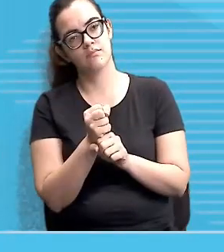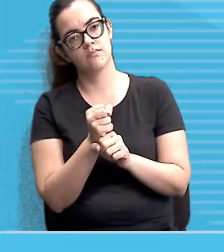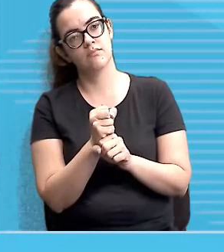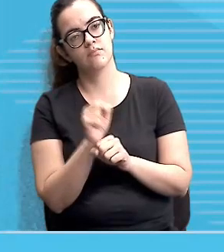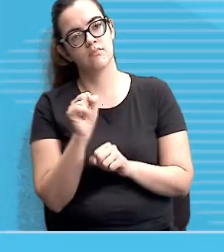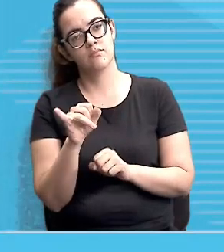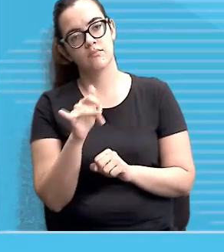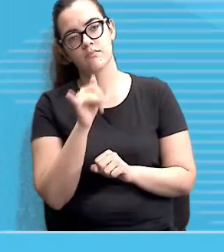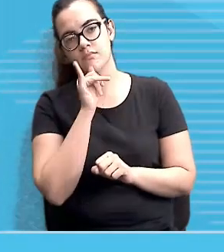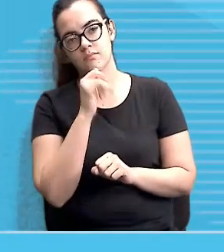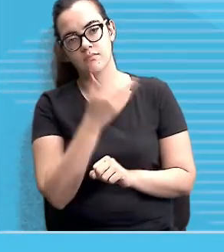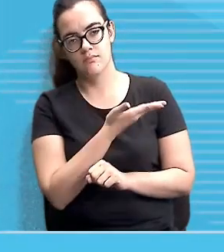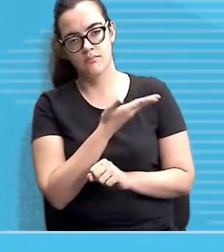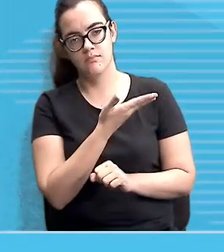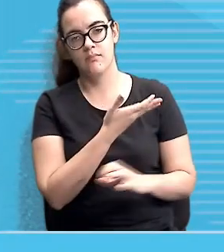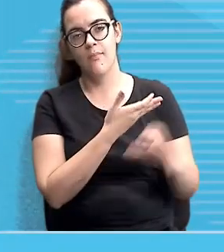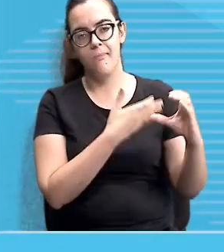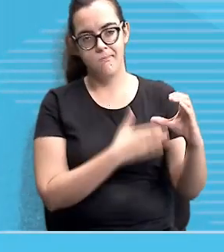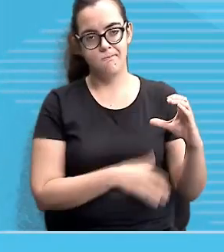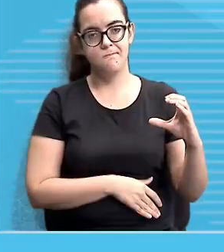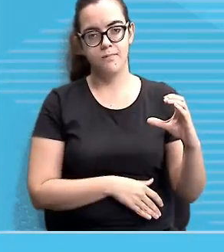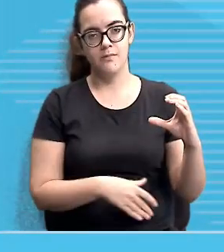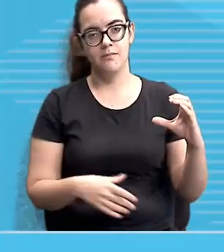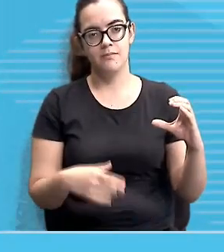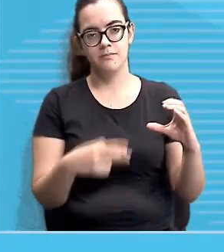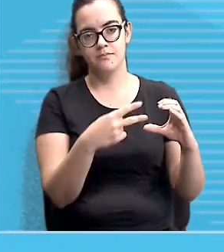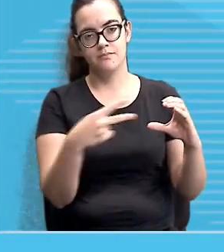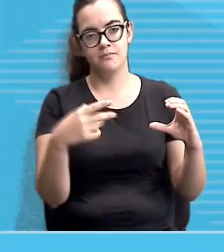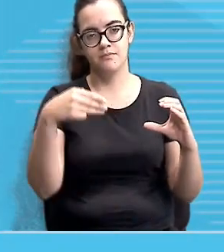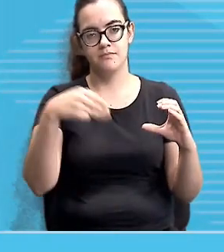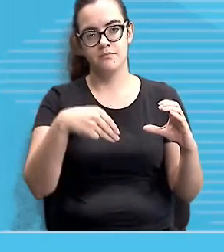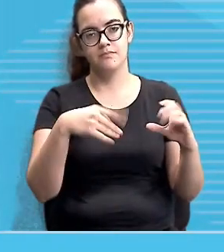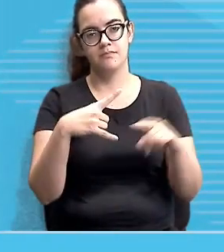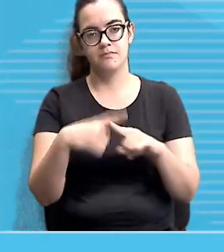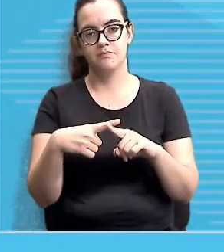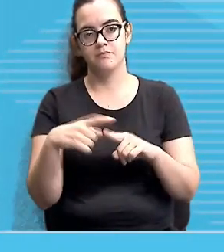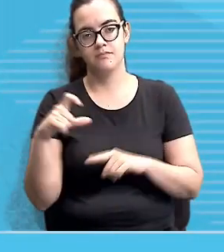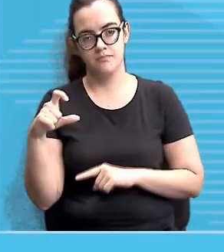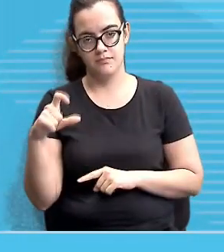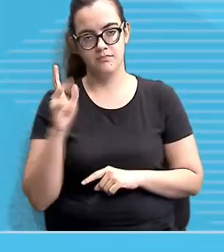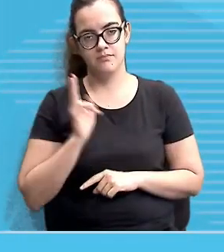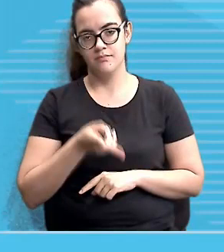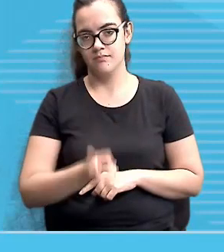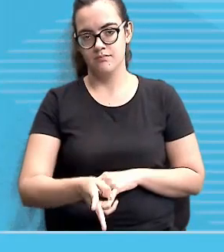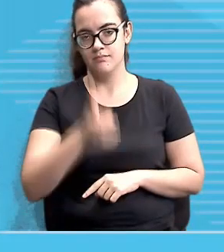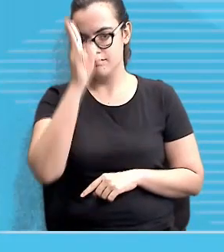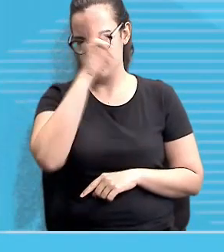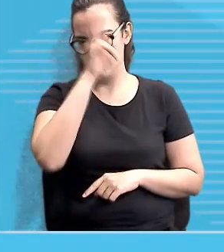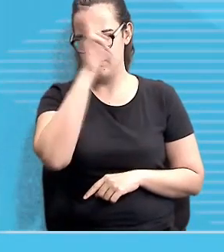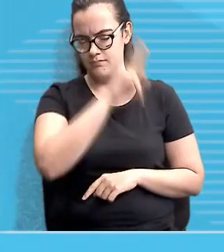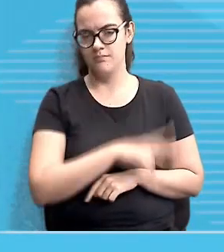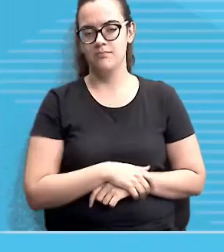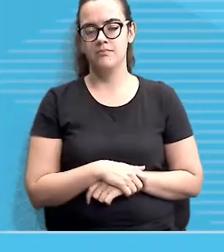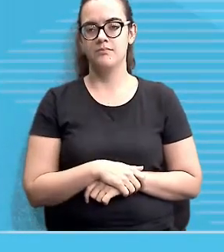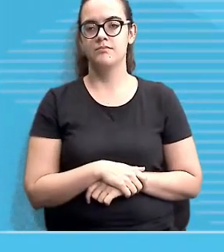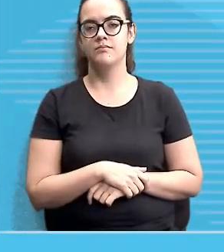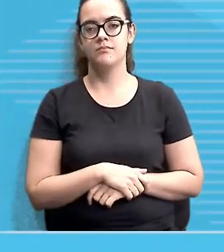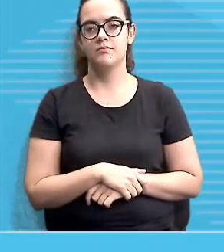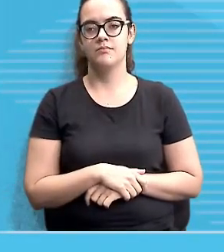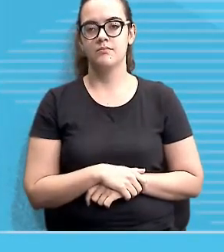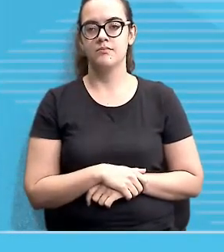né oi olha só a capacidade é